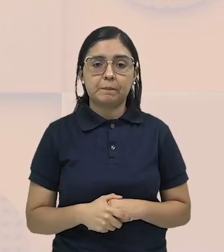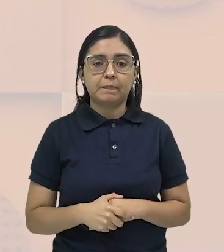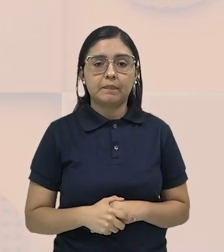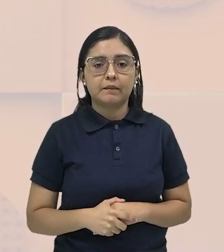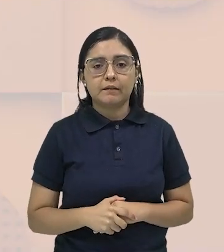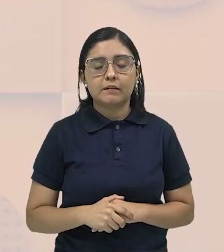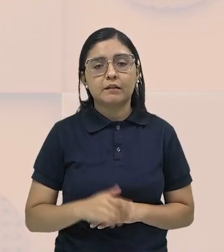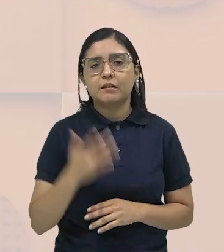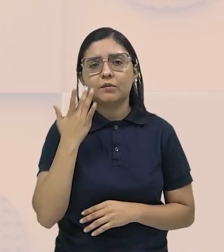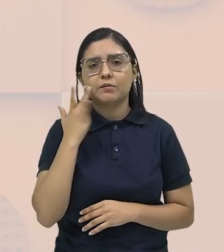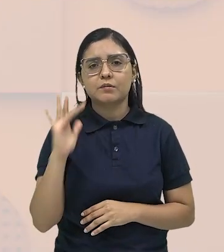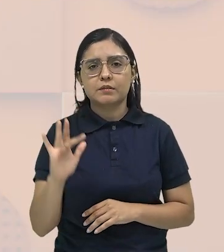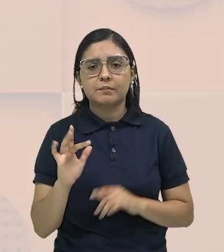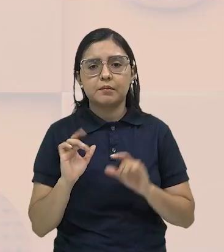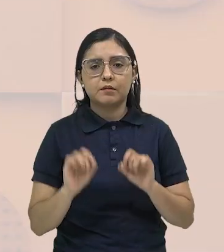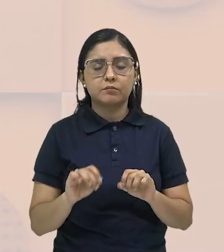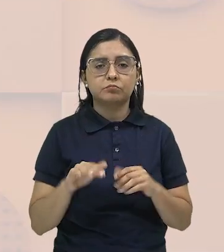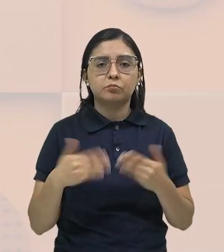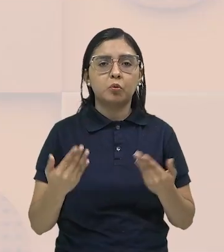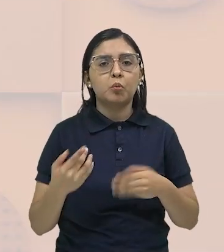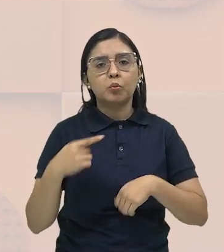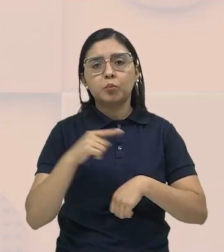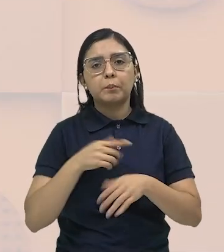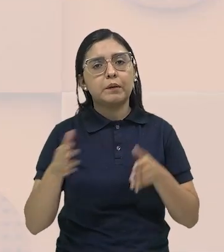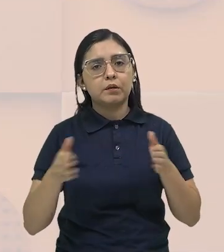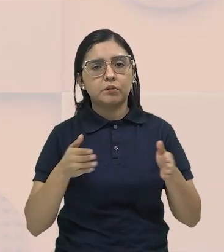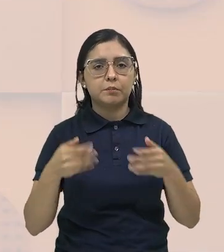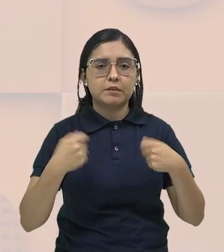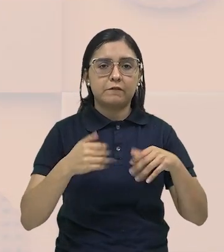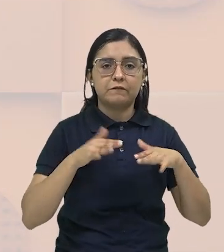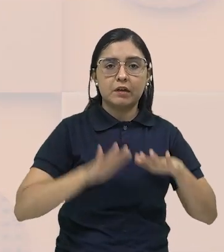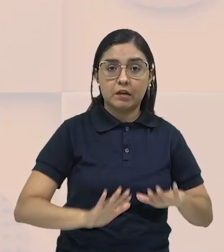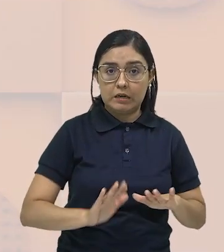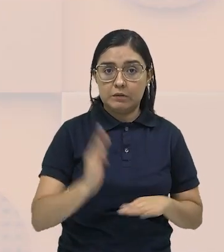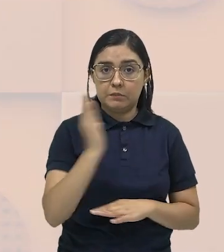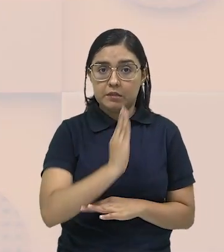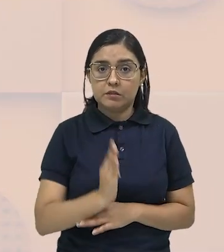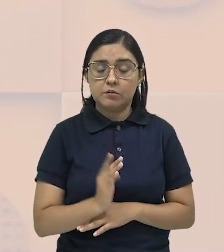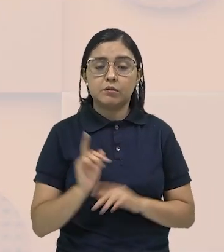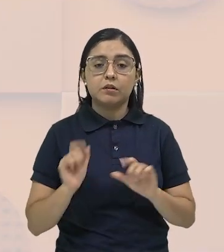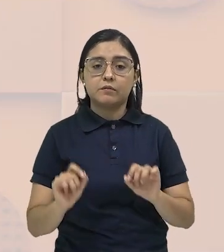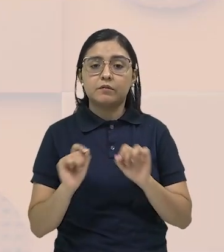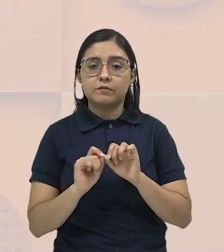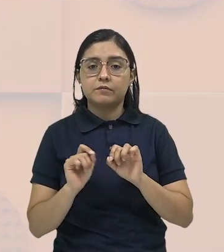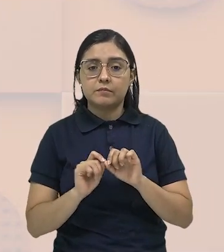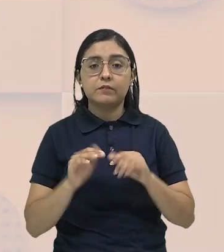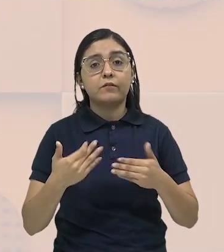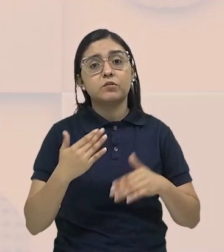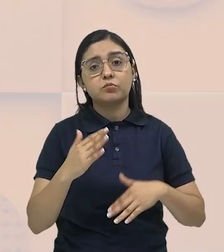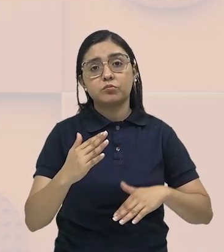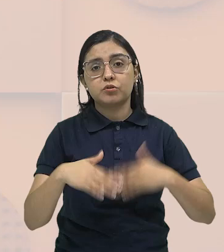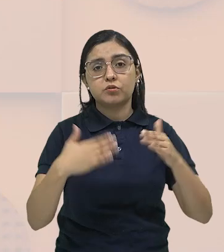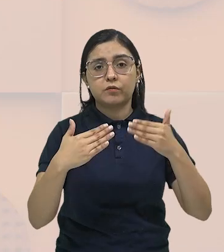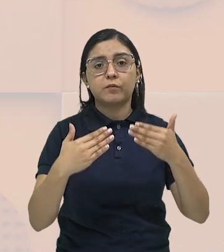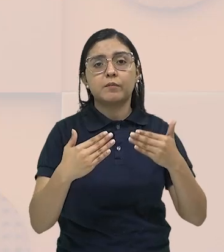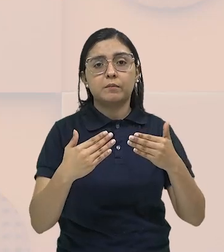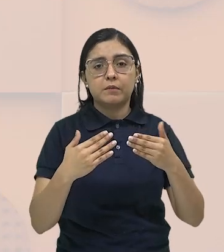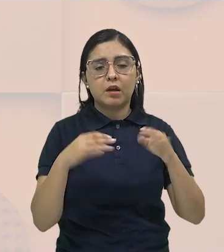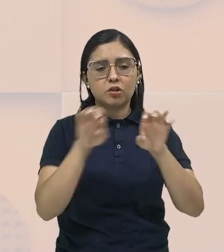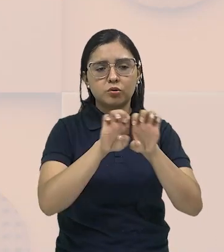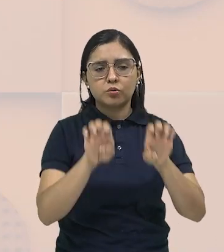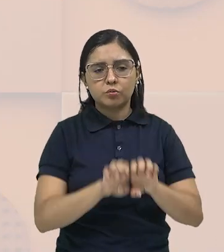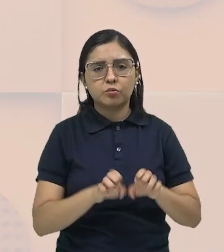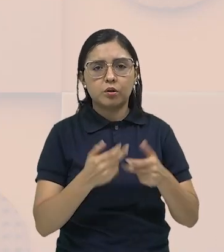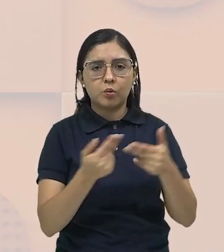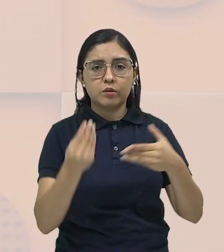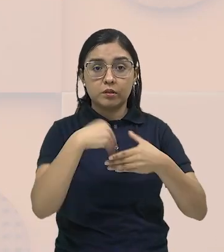tinha noção de quanto tempo ele poderia ficar no Brasil, né? Então ele vai fazer o quê? Um desenvolvimento de estrutura. Então